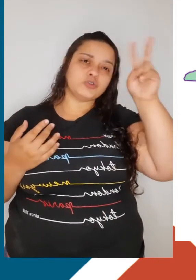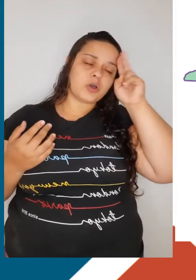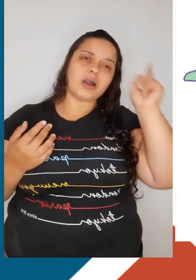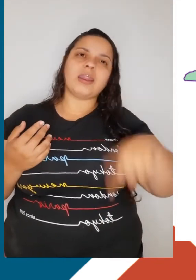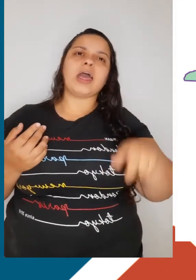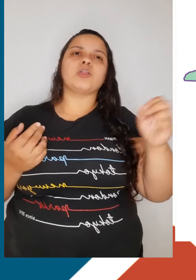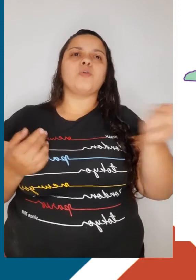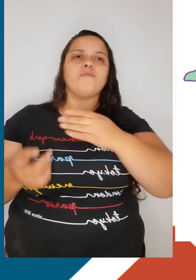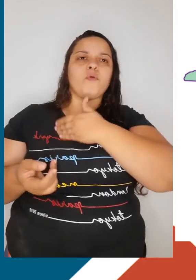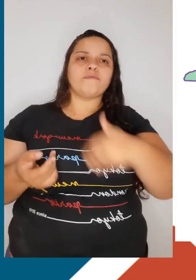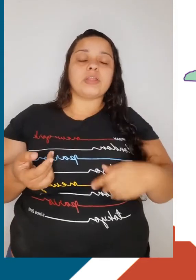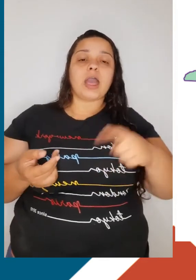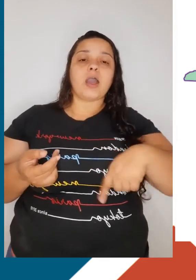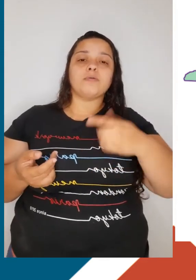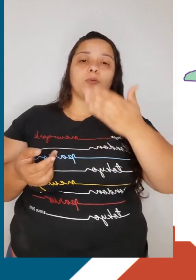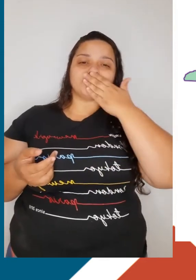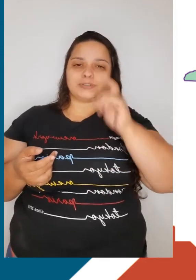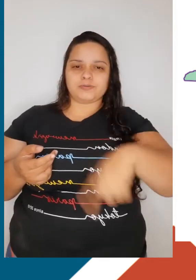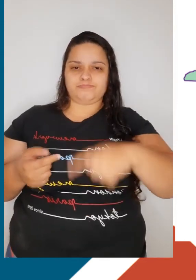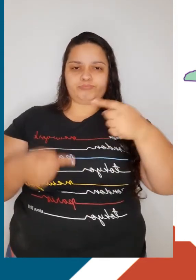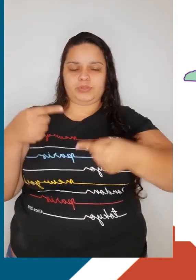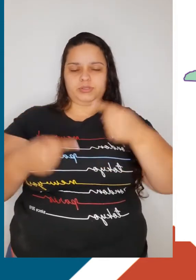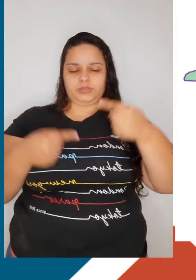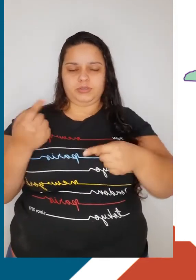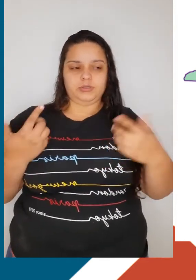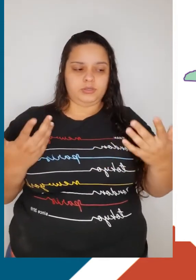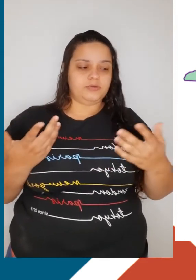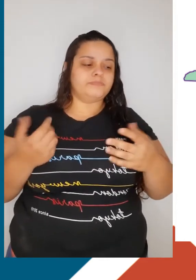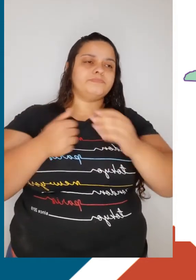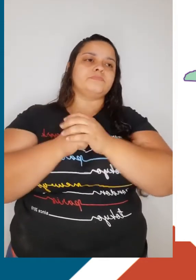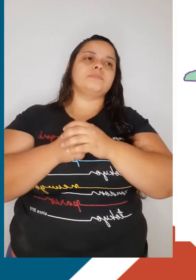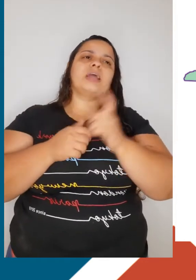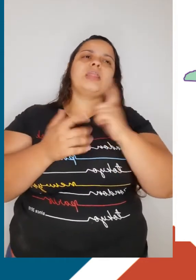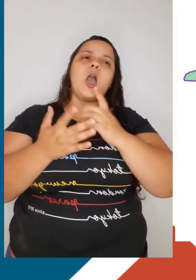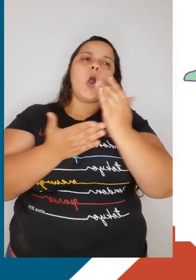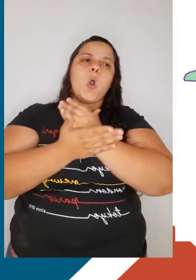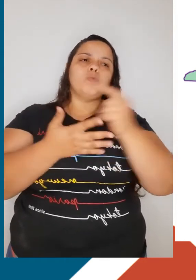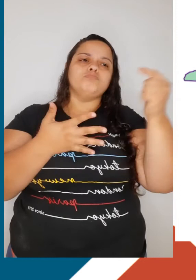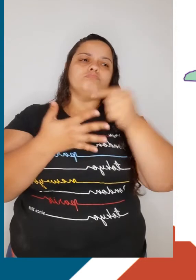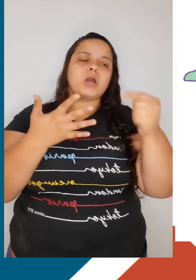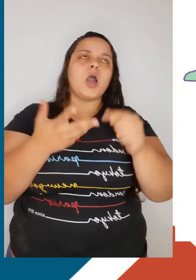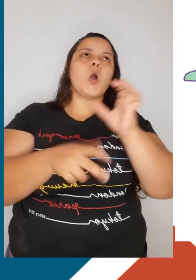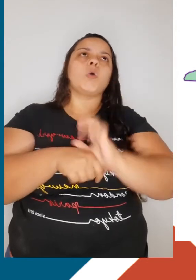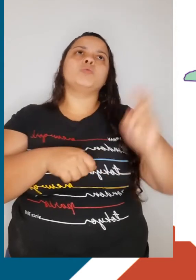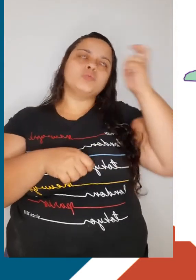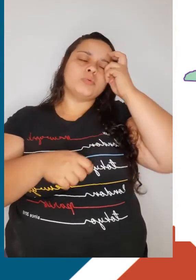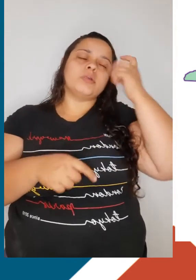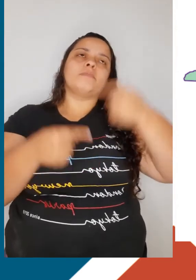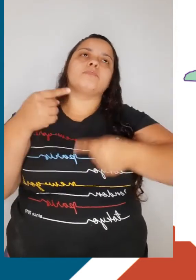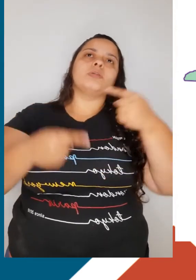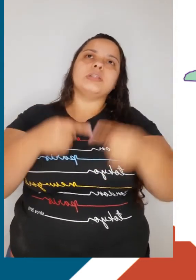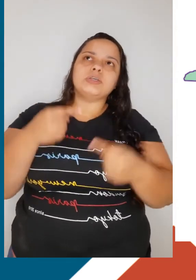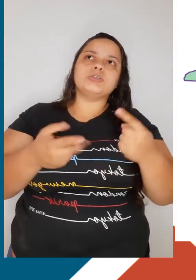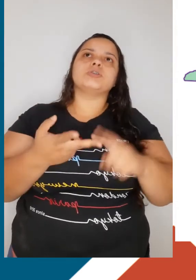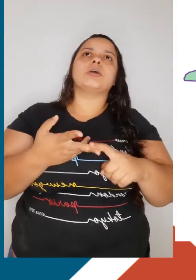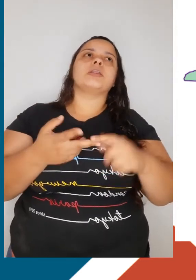a forma de governo monárquica foi uma opção política dentre as disponíveis na época. E isso se deveu a alguns fatores, como a cultura